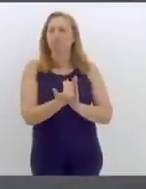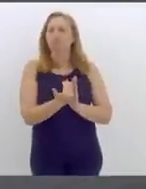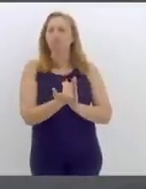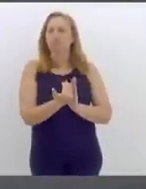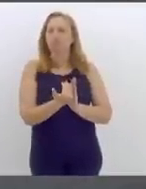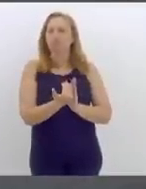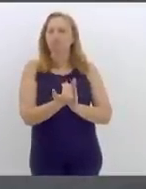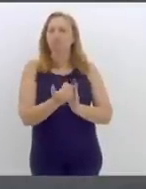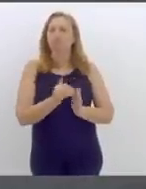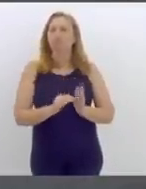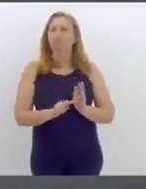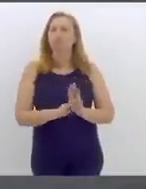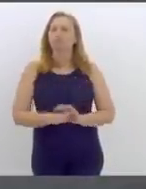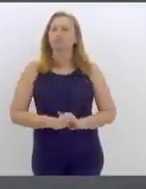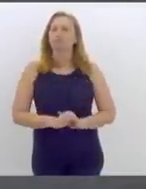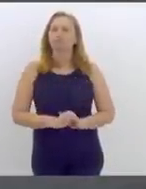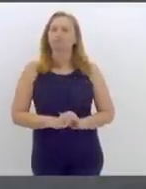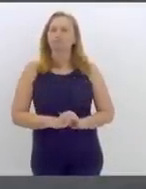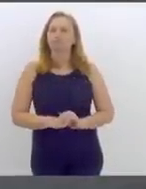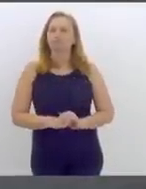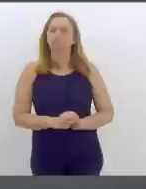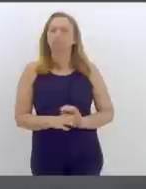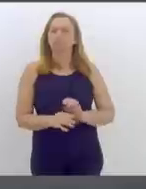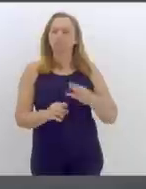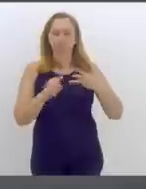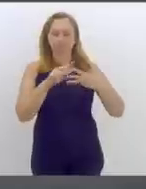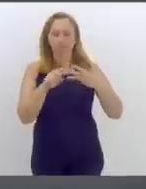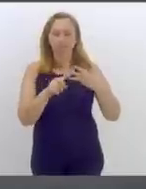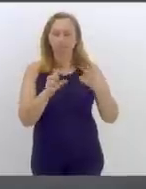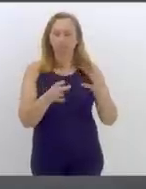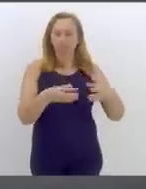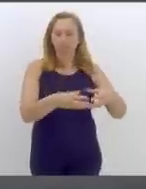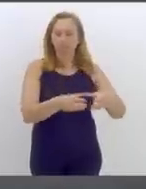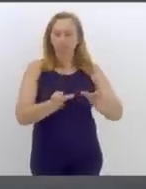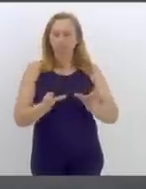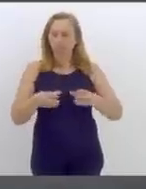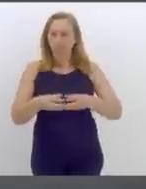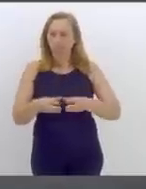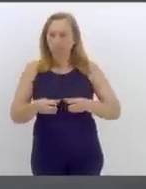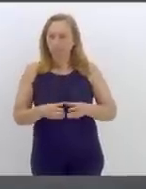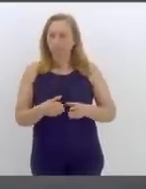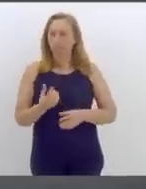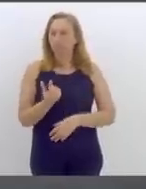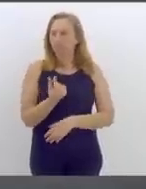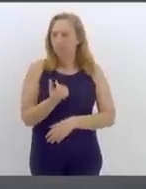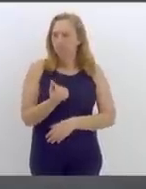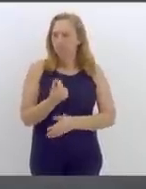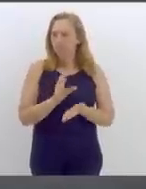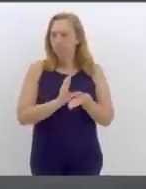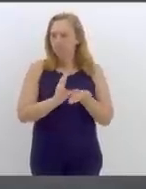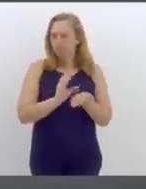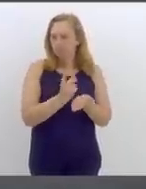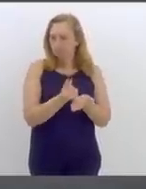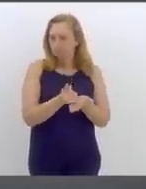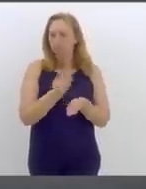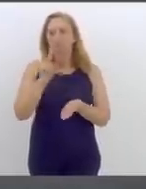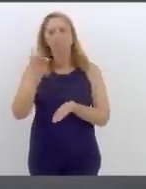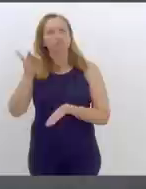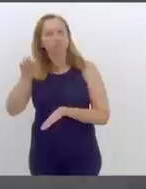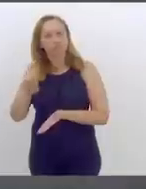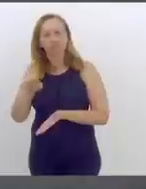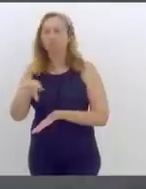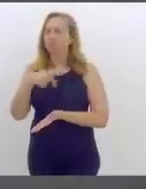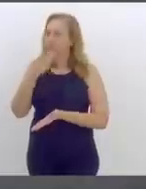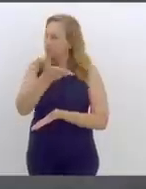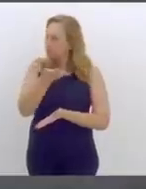os níveis é é são três níveis de de valor como Valentina Valentim Valentim mencionou